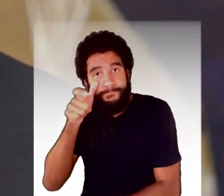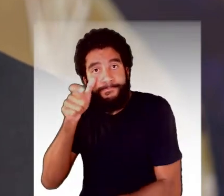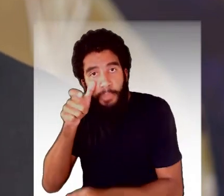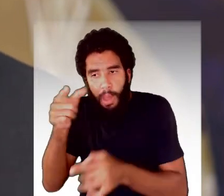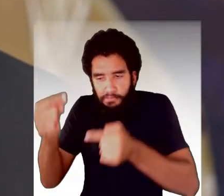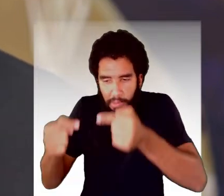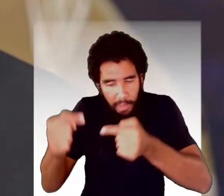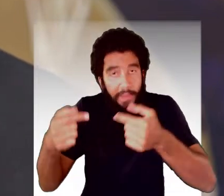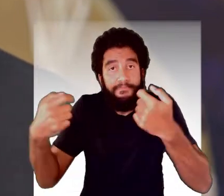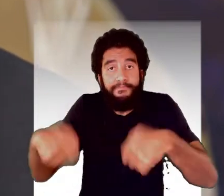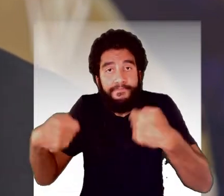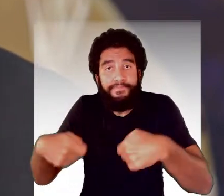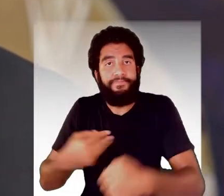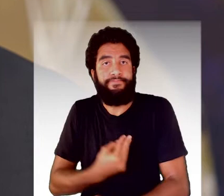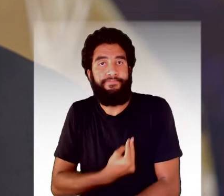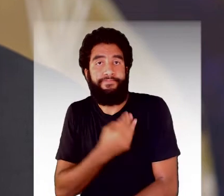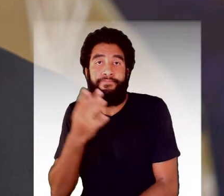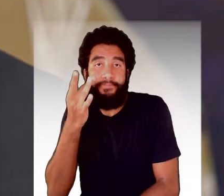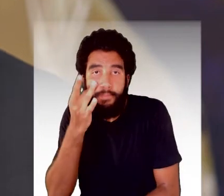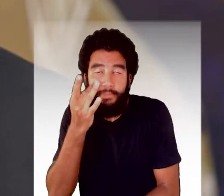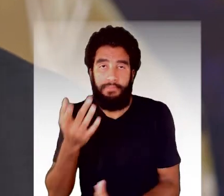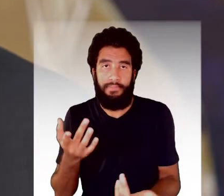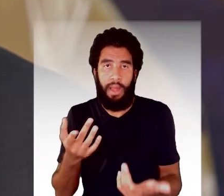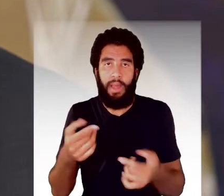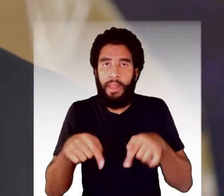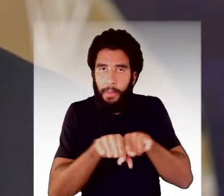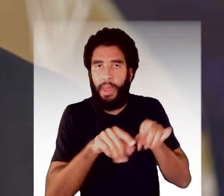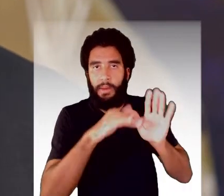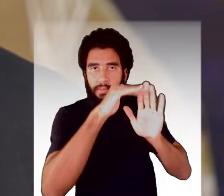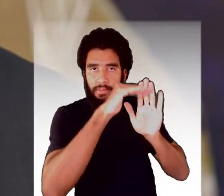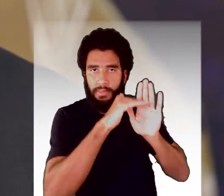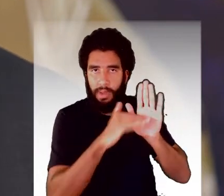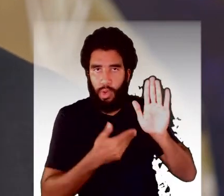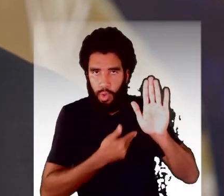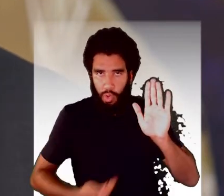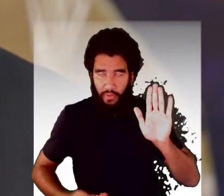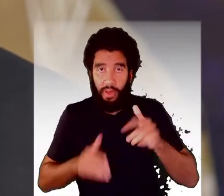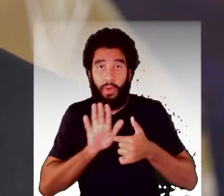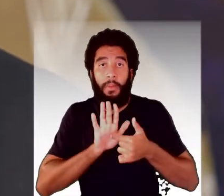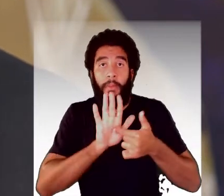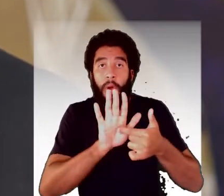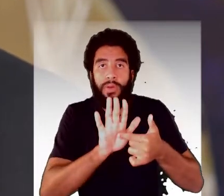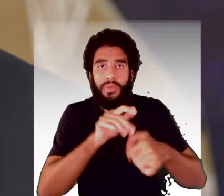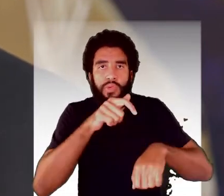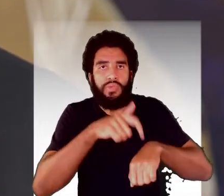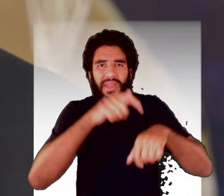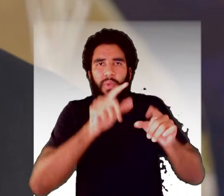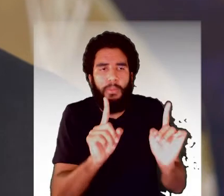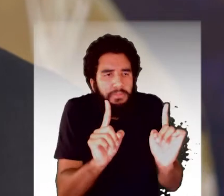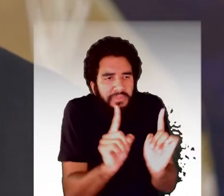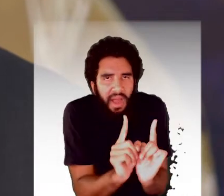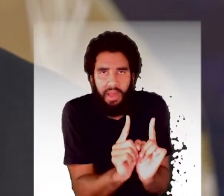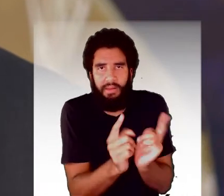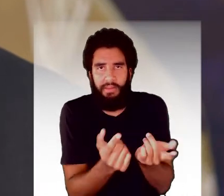no debate, então eles têm essa dificuldade pela pandemia. E o cronograma apresentado pelo governo é com prazos muito